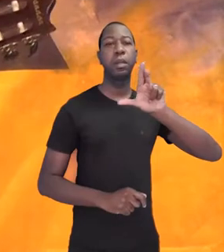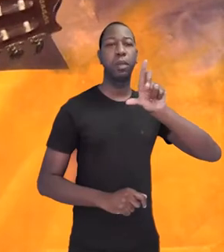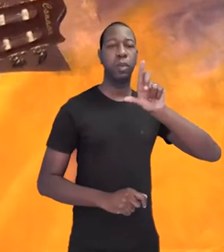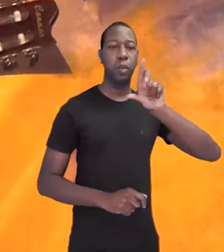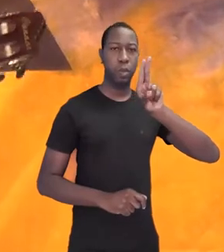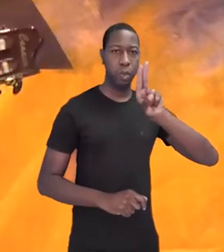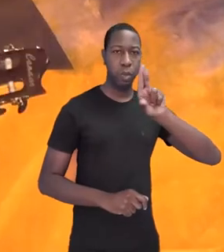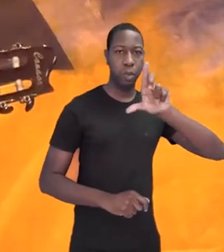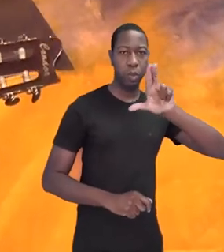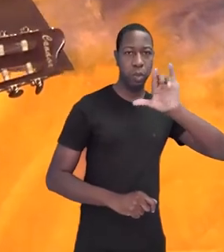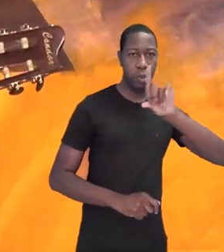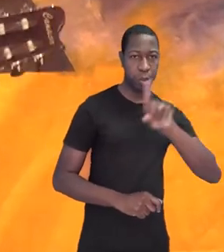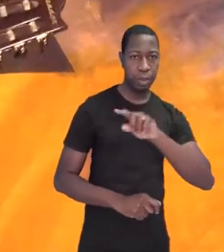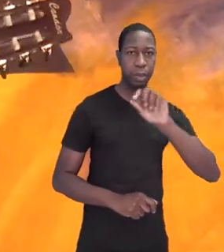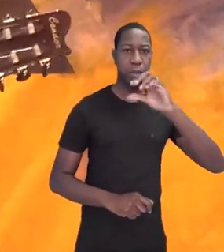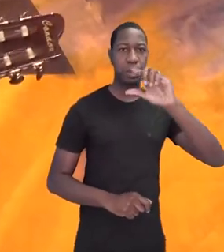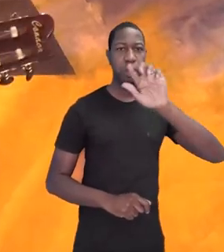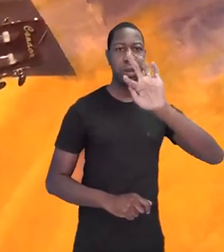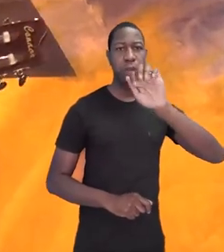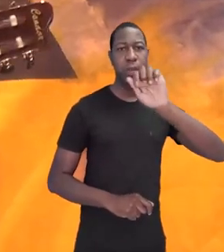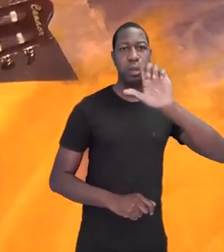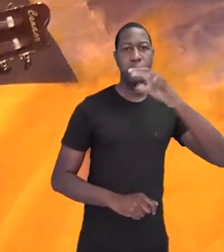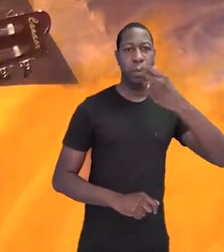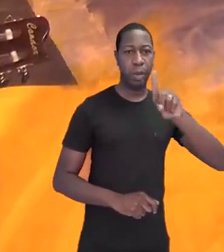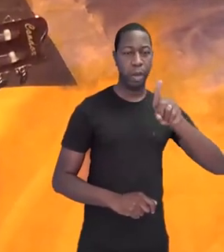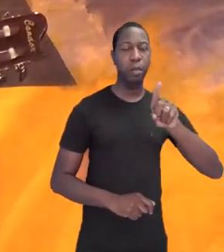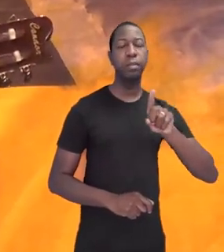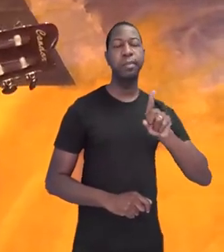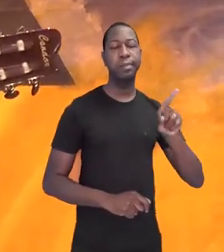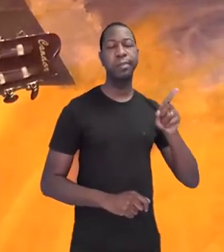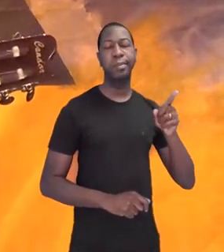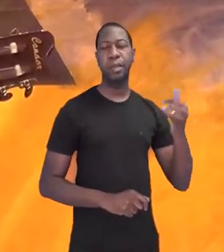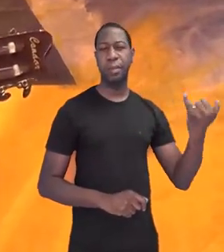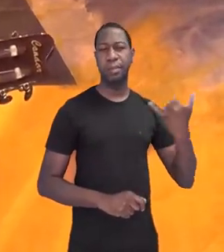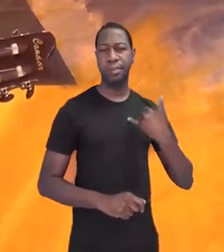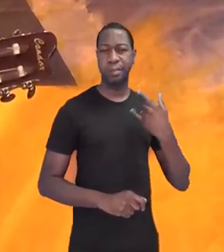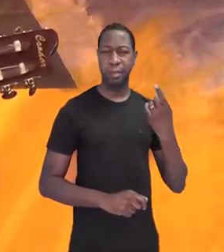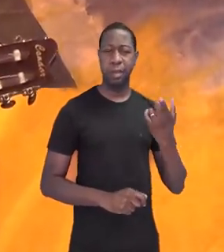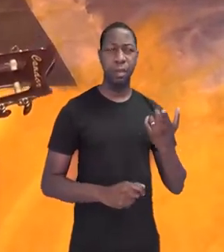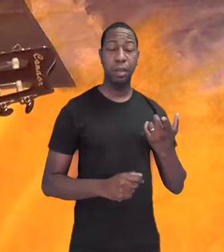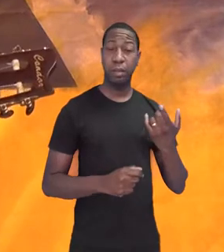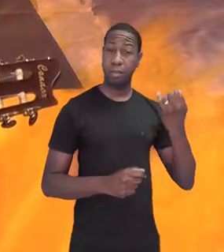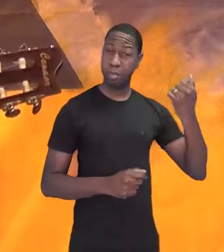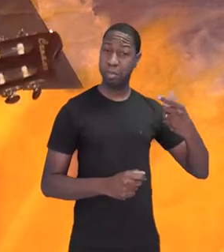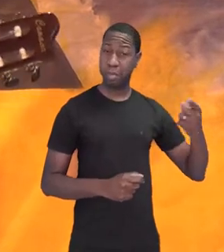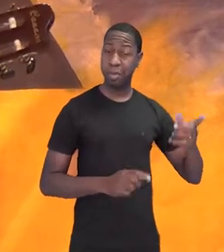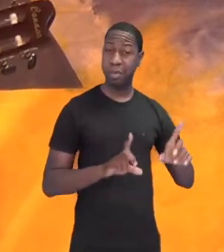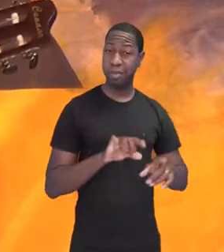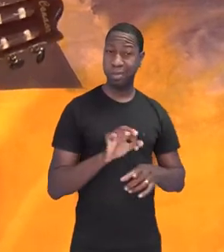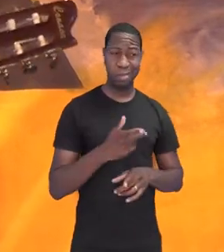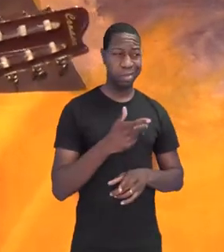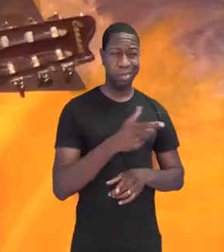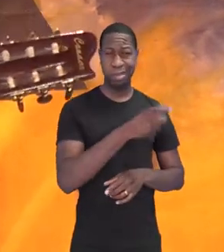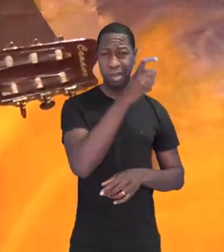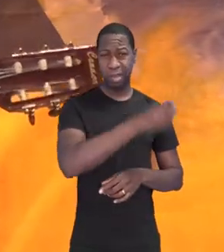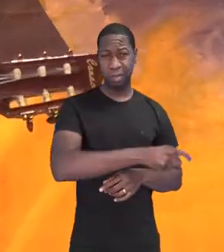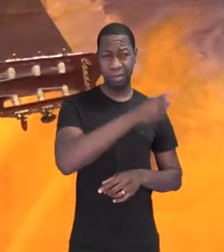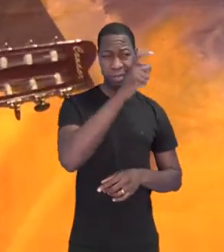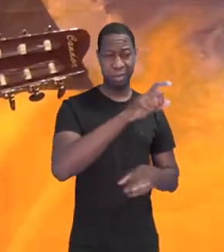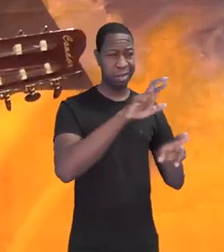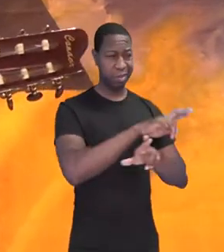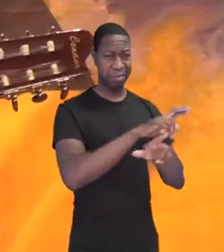musiquei uns poemas do Oswald de Andrade, que é outra figura também assim, muito emblemática da Semana de Arte 22. Os dois